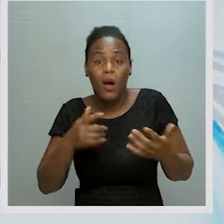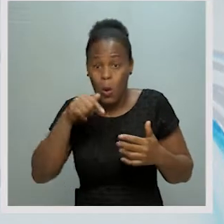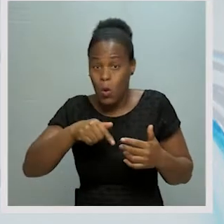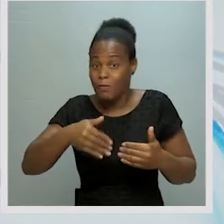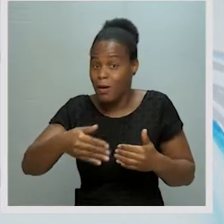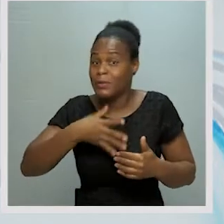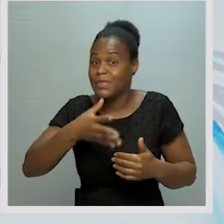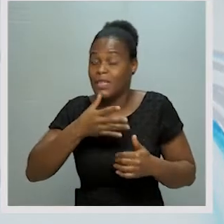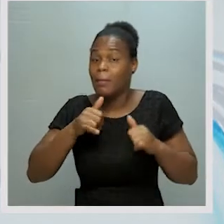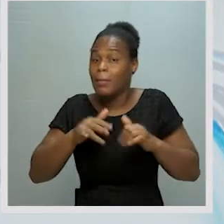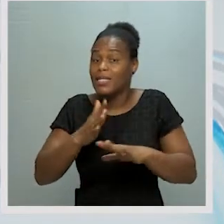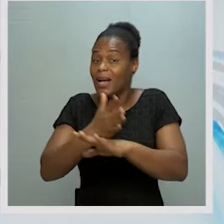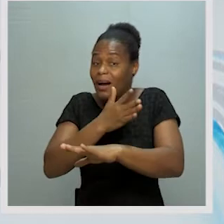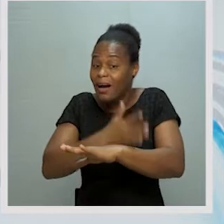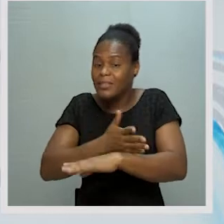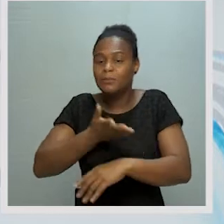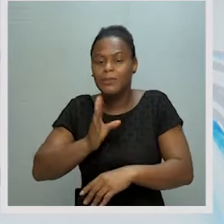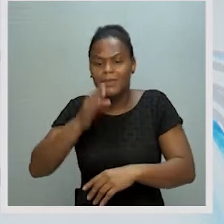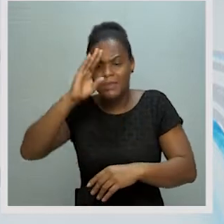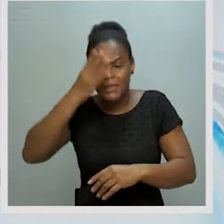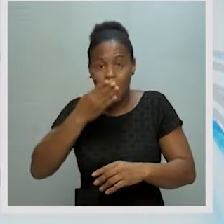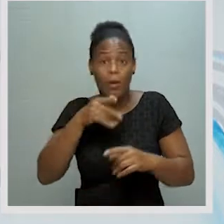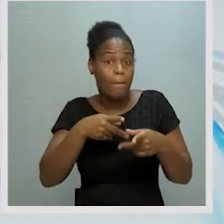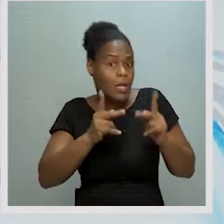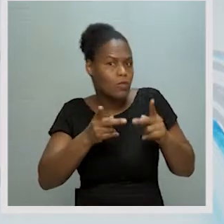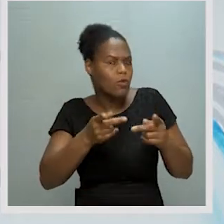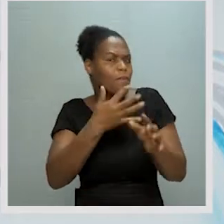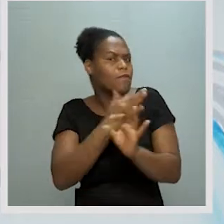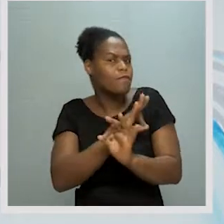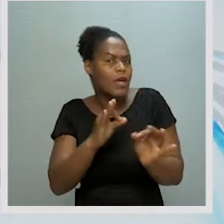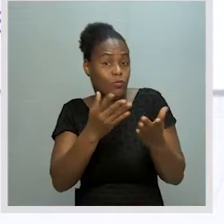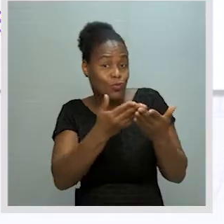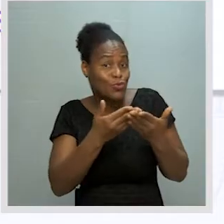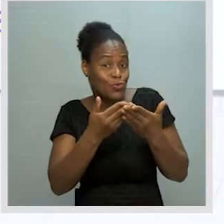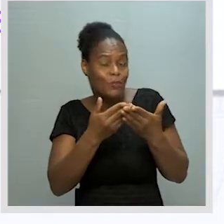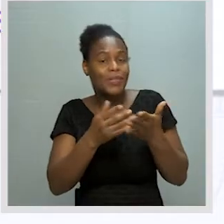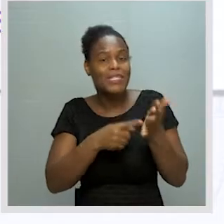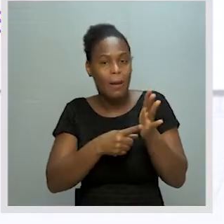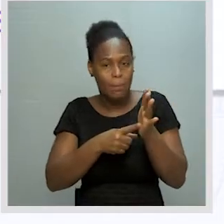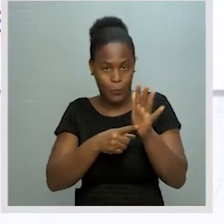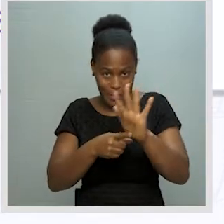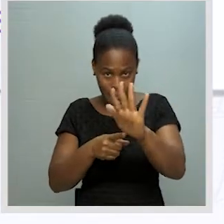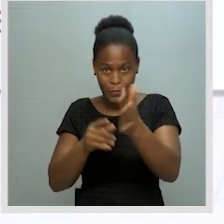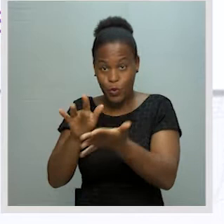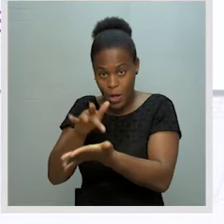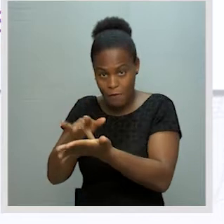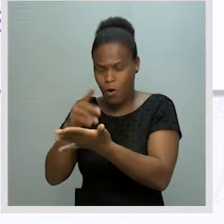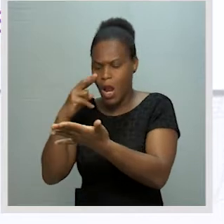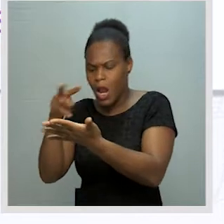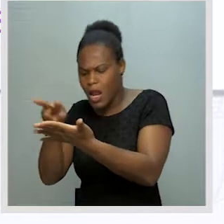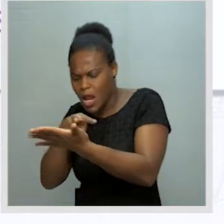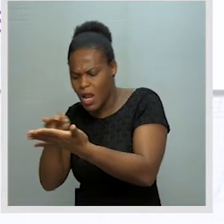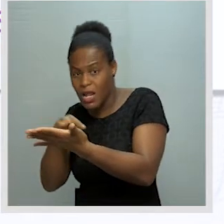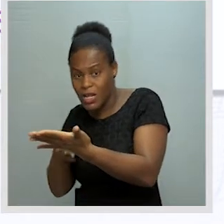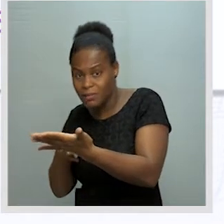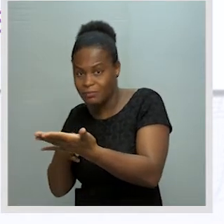mas antes temos que saber que a ficha de leitura é um excelente método de estudo, onde nós recolhemos e